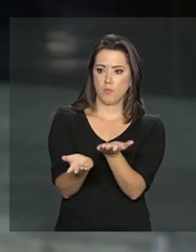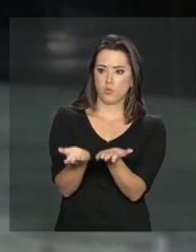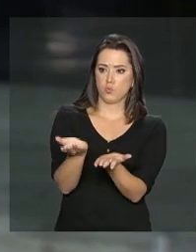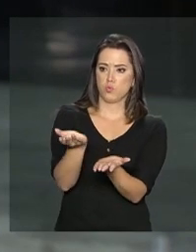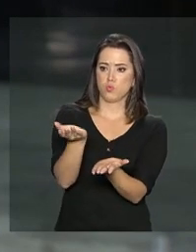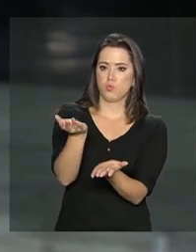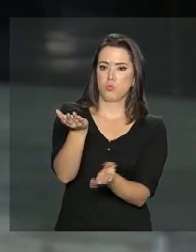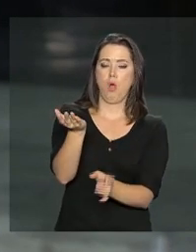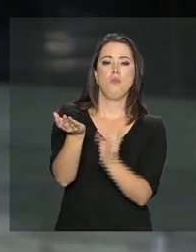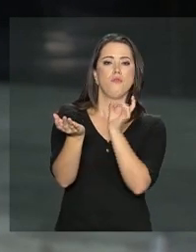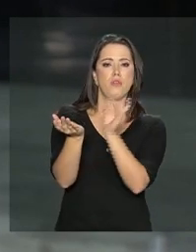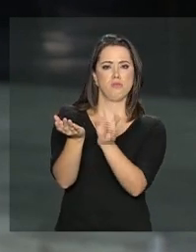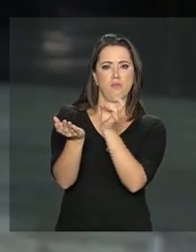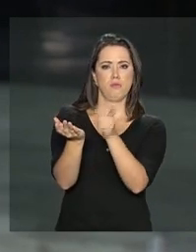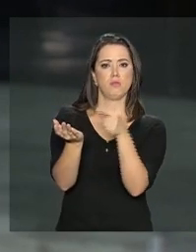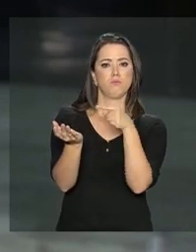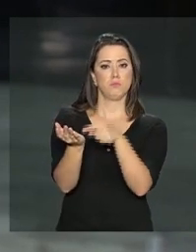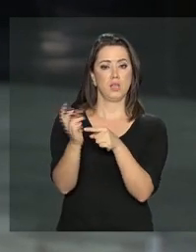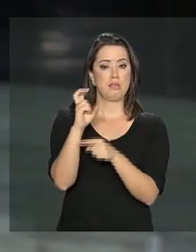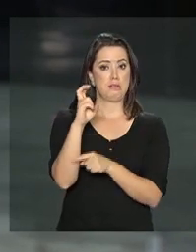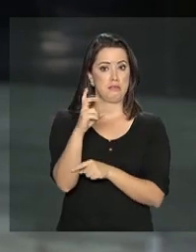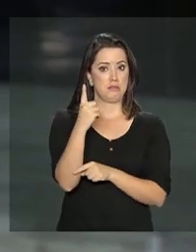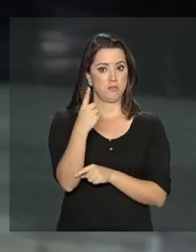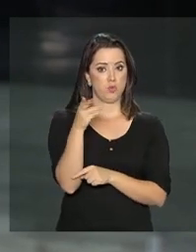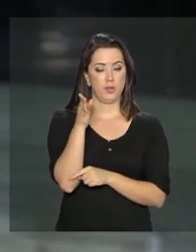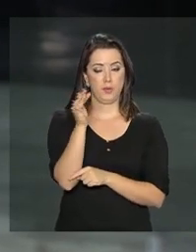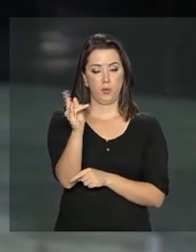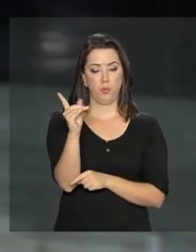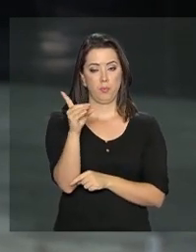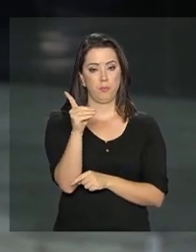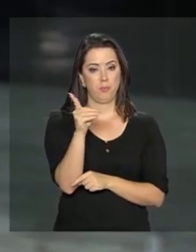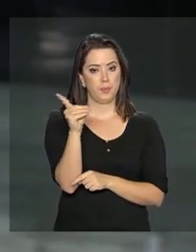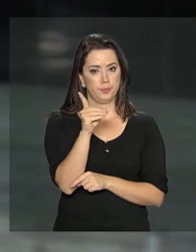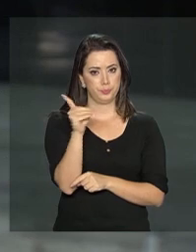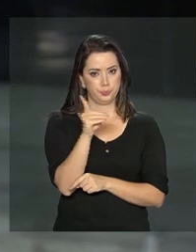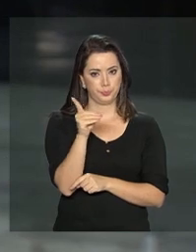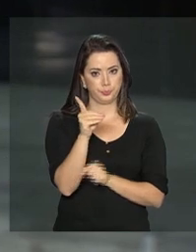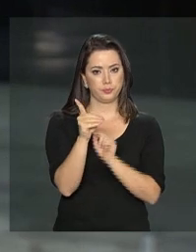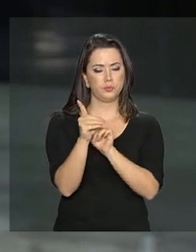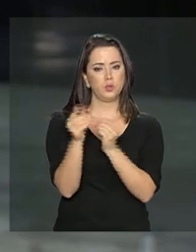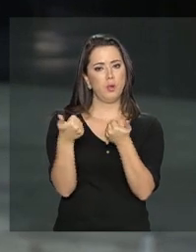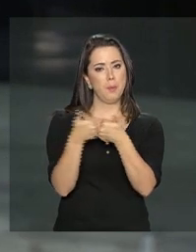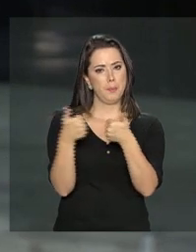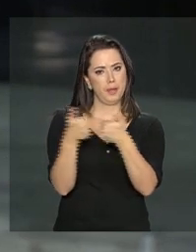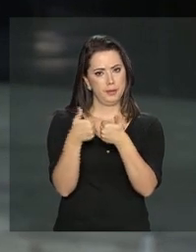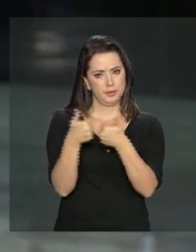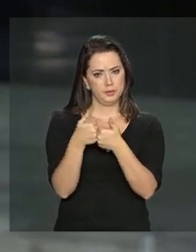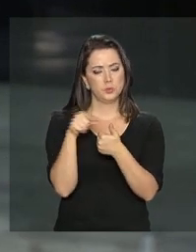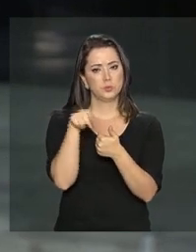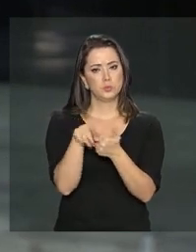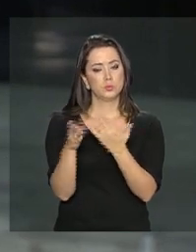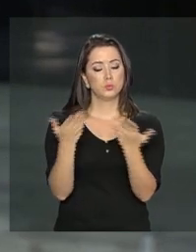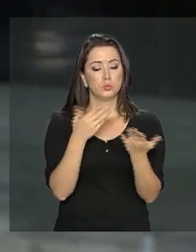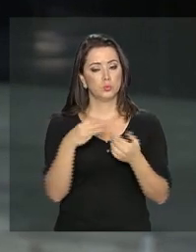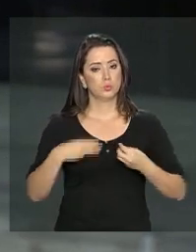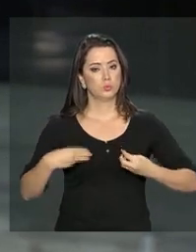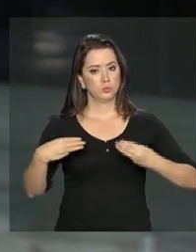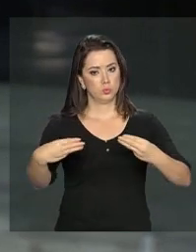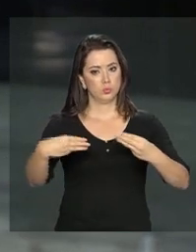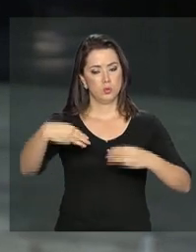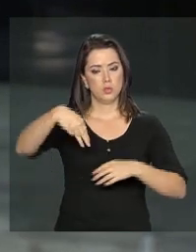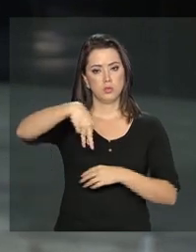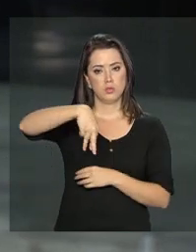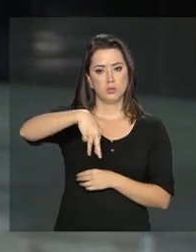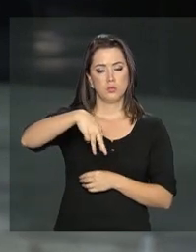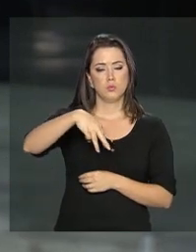bilhões 698 milhões de dólares valor próximo da estimativa do ministério da indústria e comércio